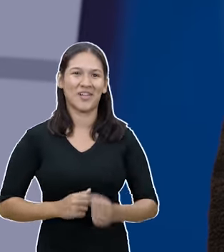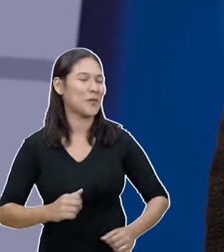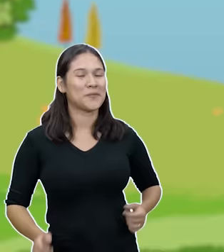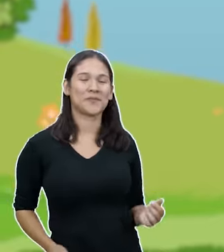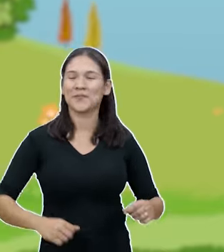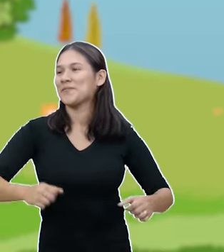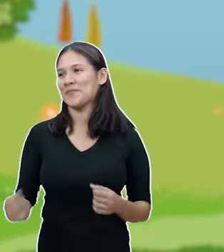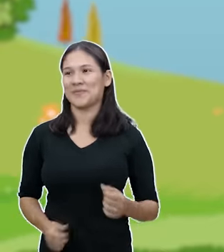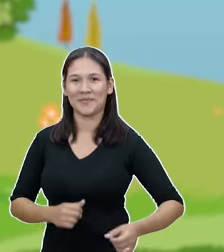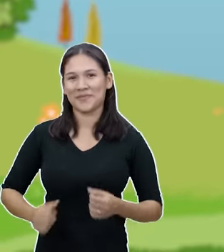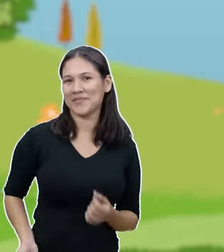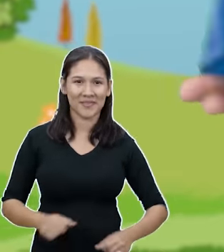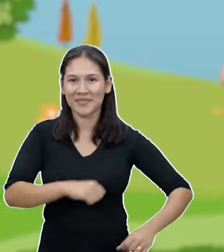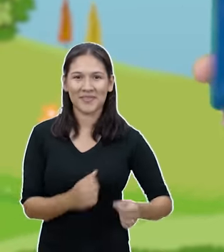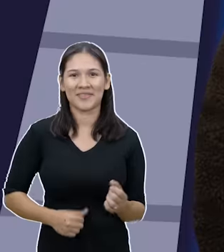Ho!